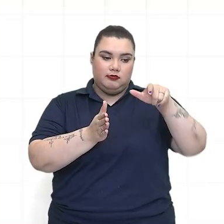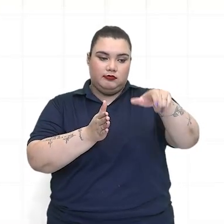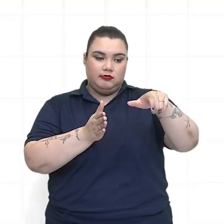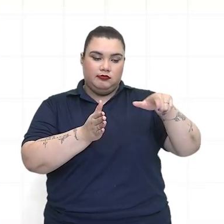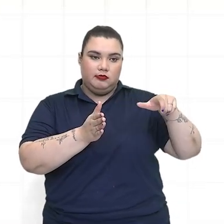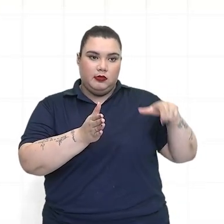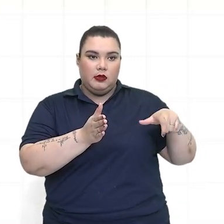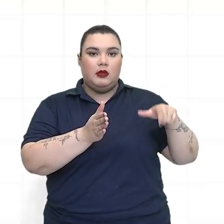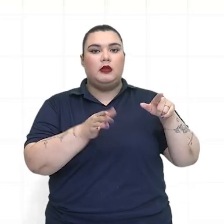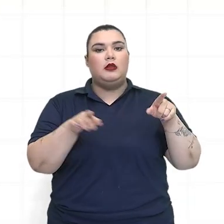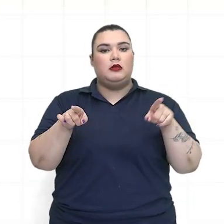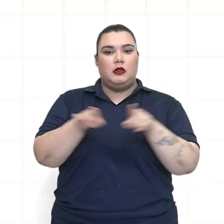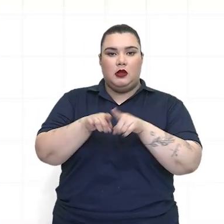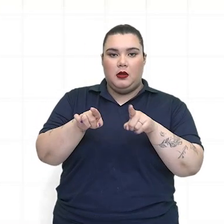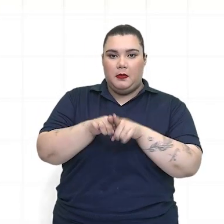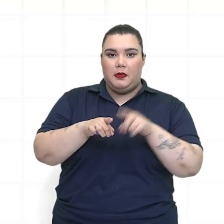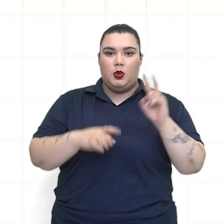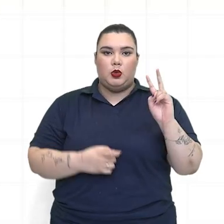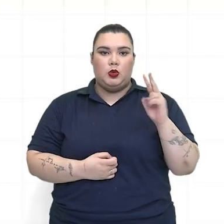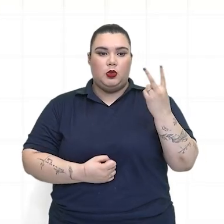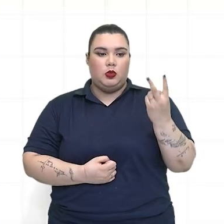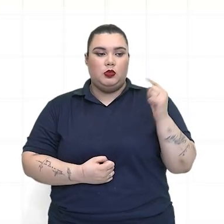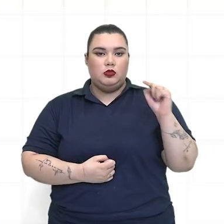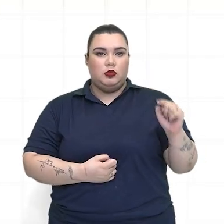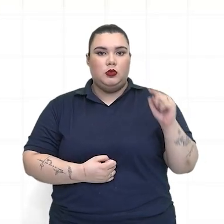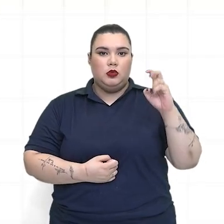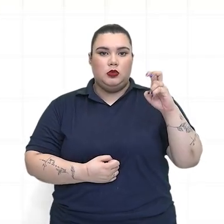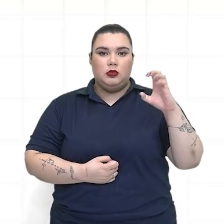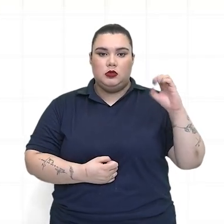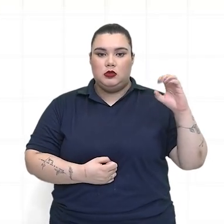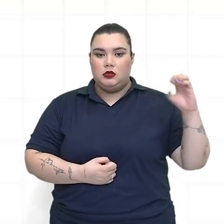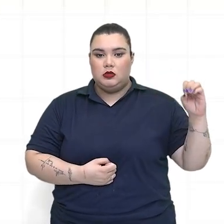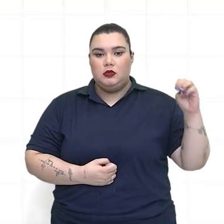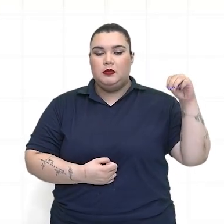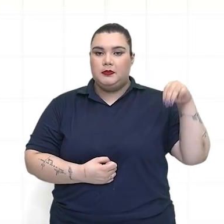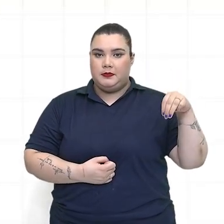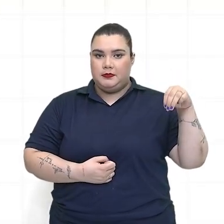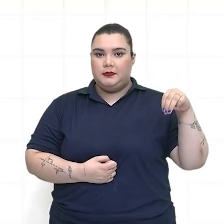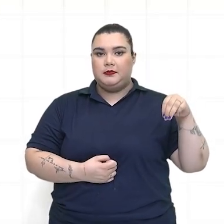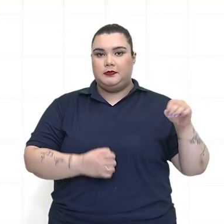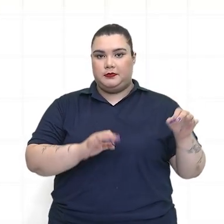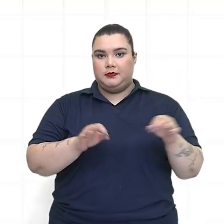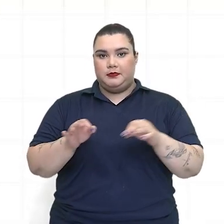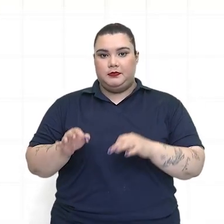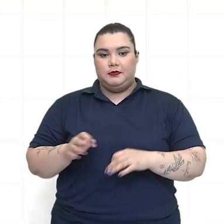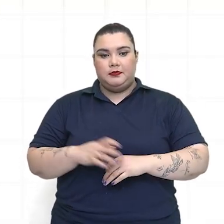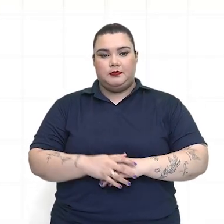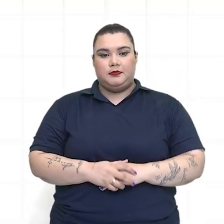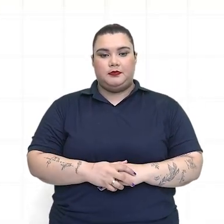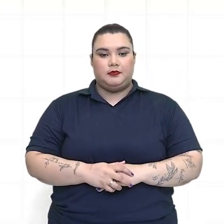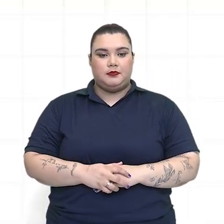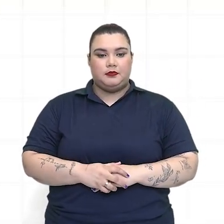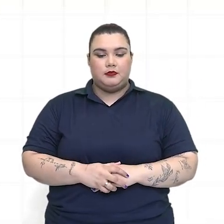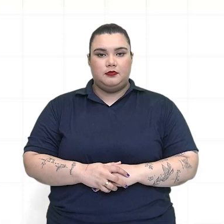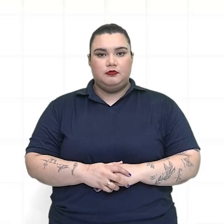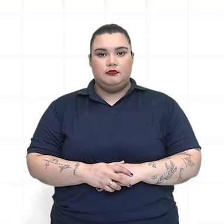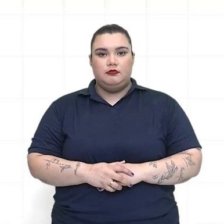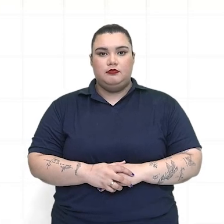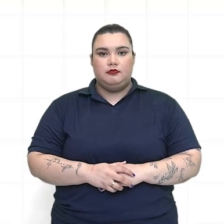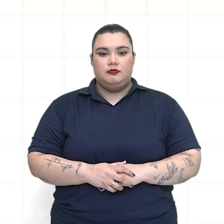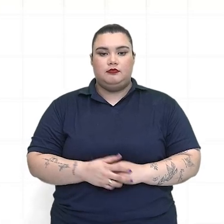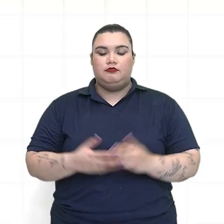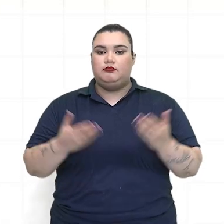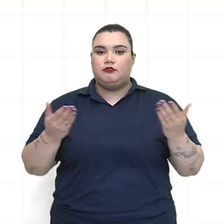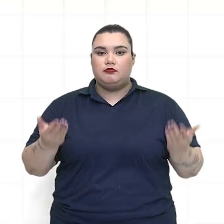necessariamente o outro lado também deverá medir 2.500 metros. Aí,